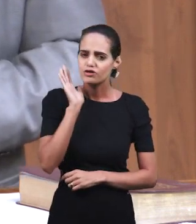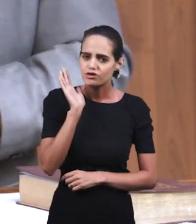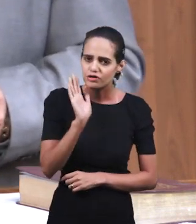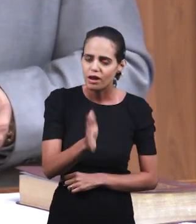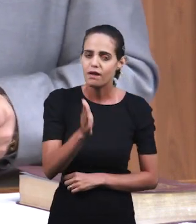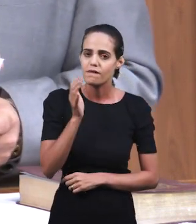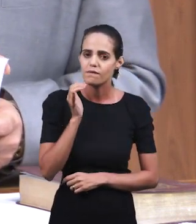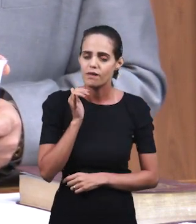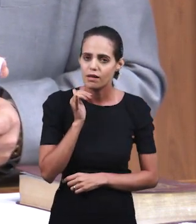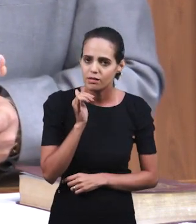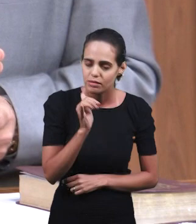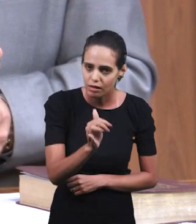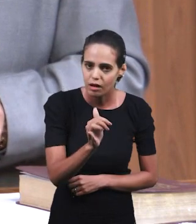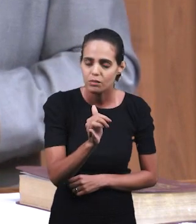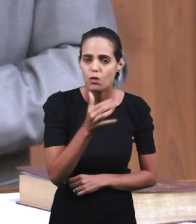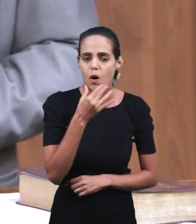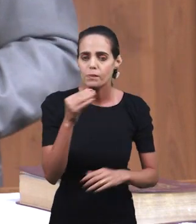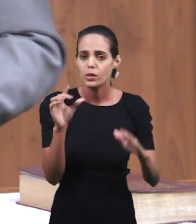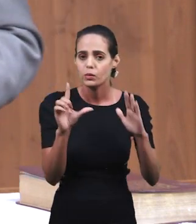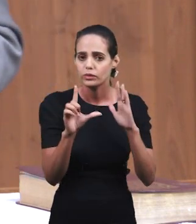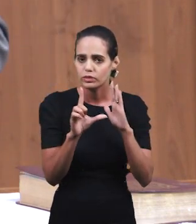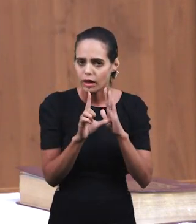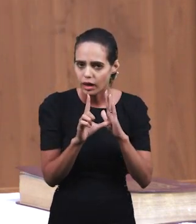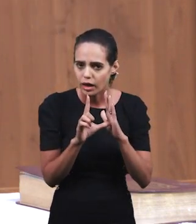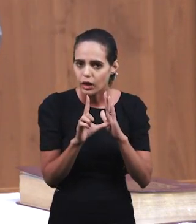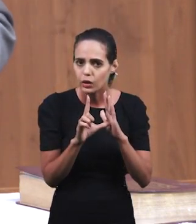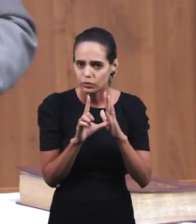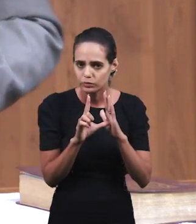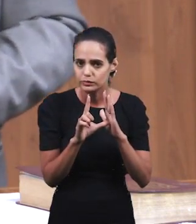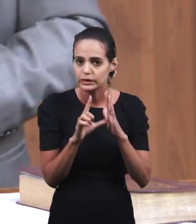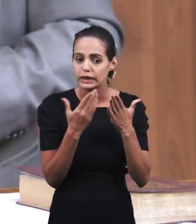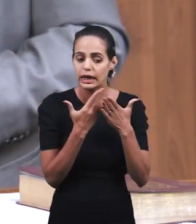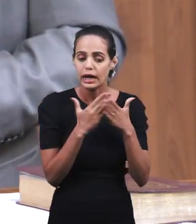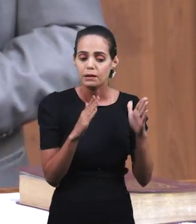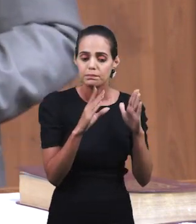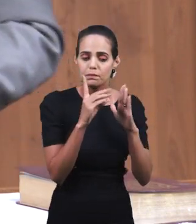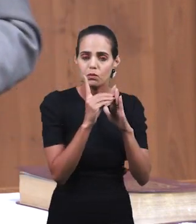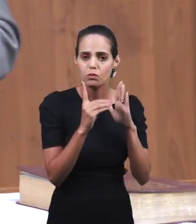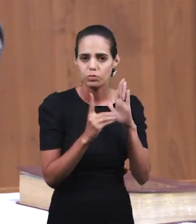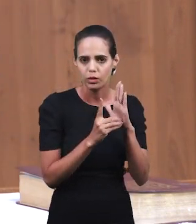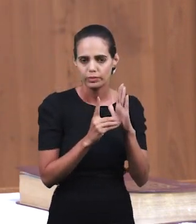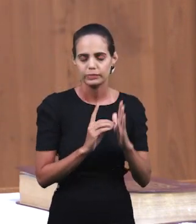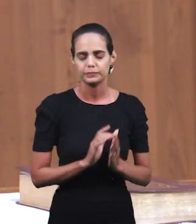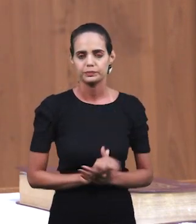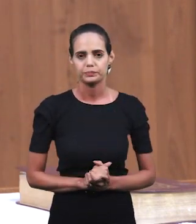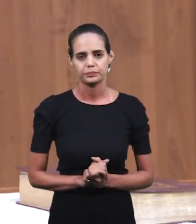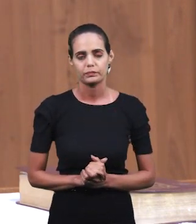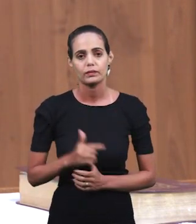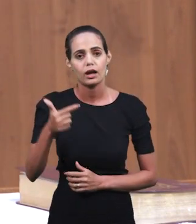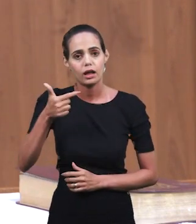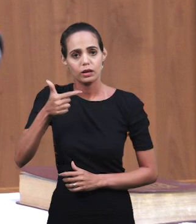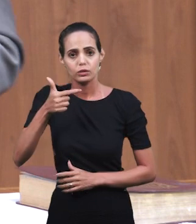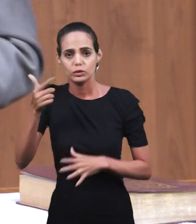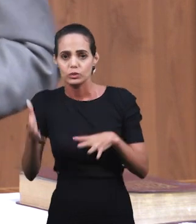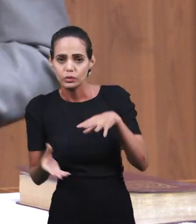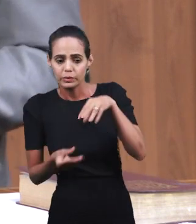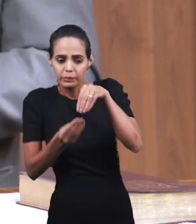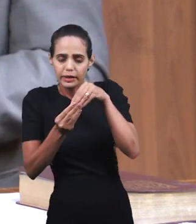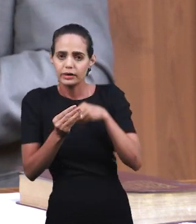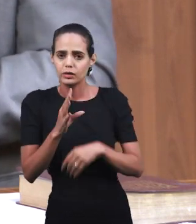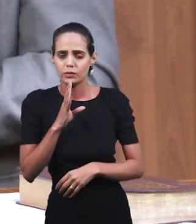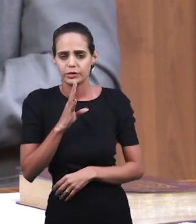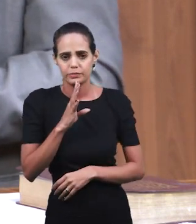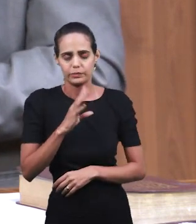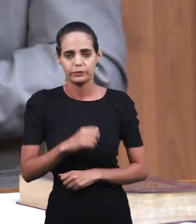fala sobre princípios de Martinho Lutero que combatiam dogmas. Então a pergunta 2, ela completa no sentido do conhecimento, e a pergunta é a